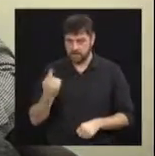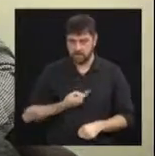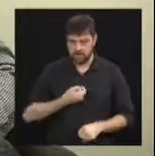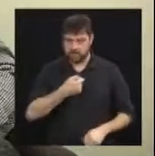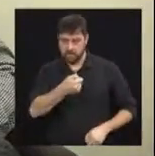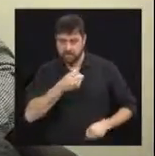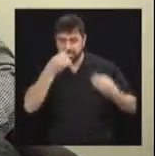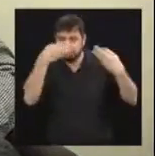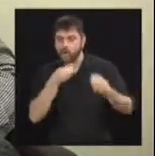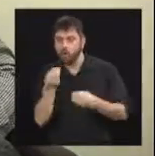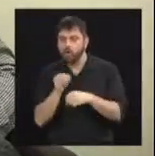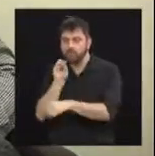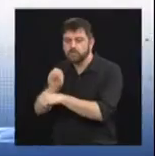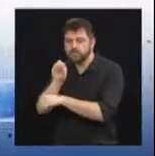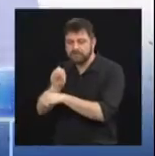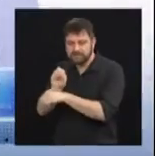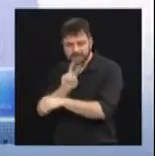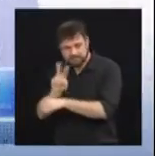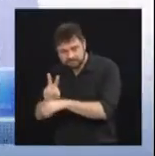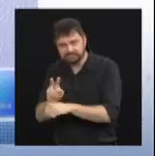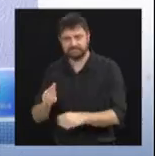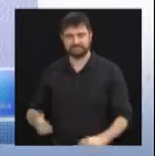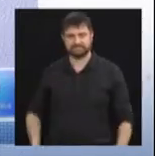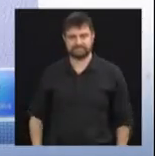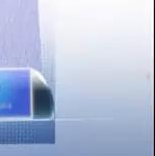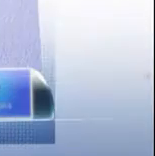falar sobre tratamento e prevenção.